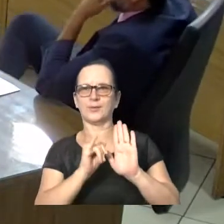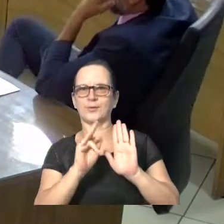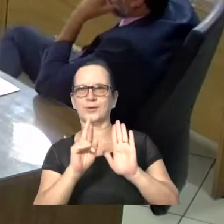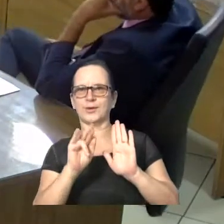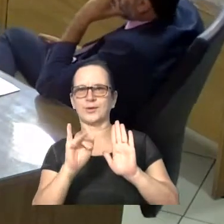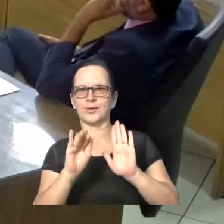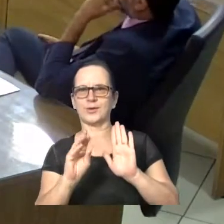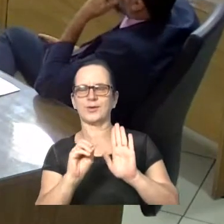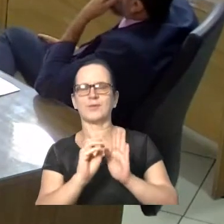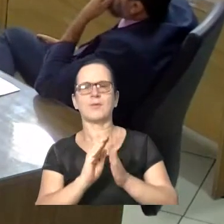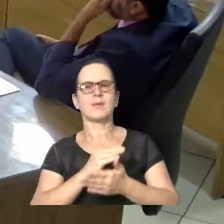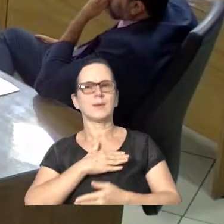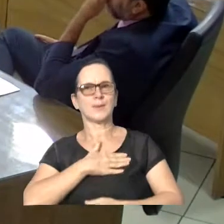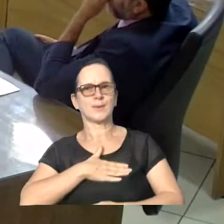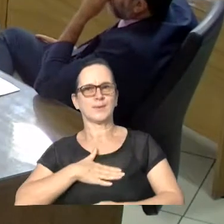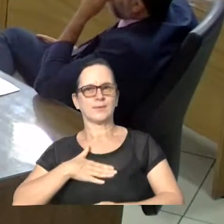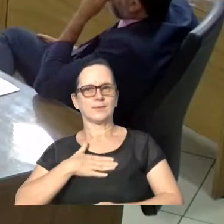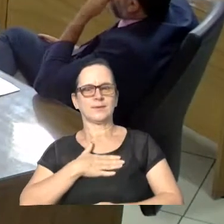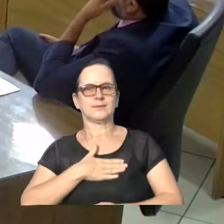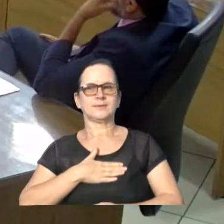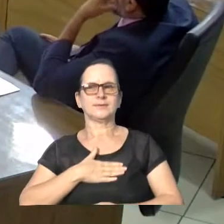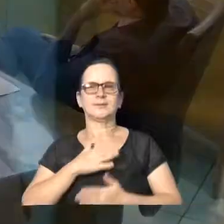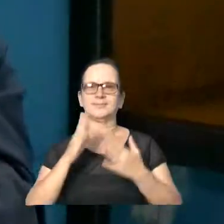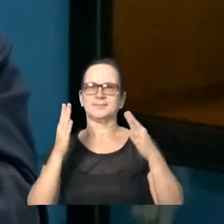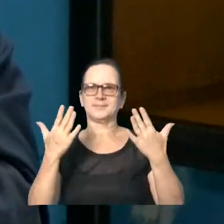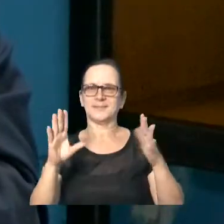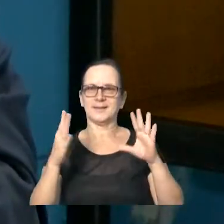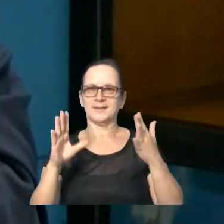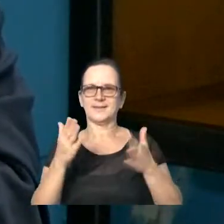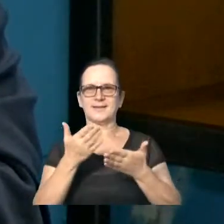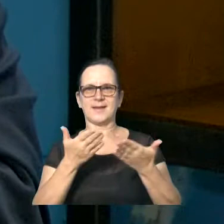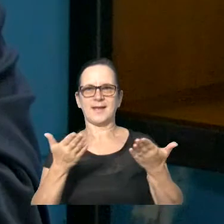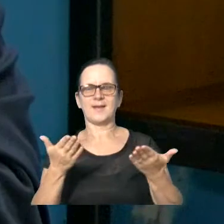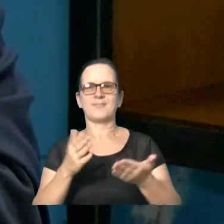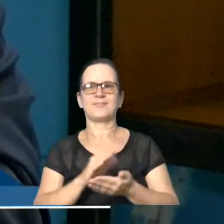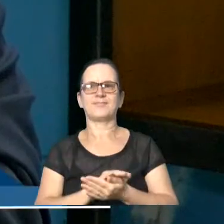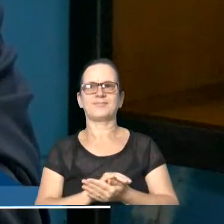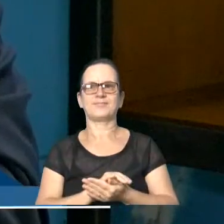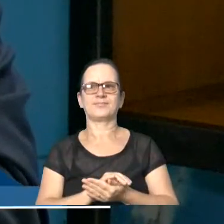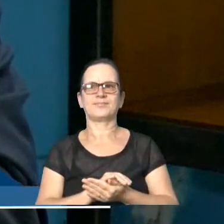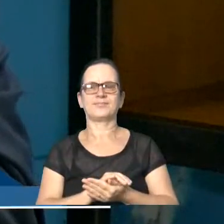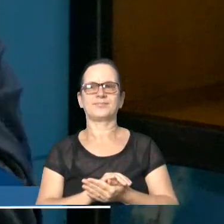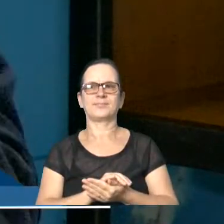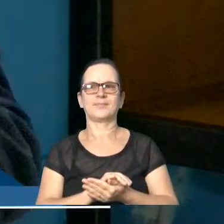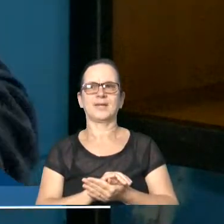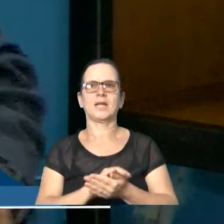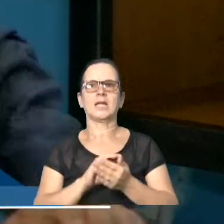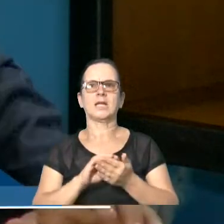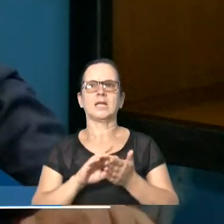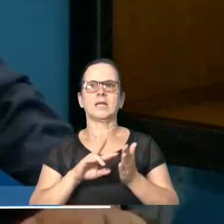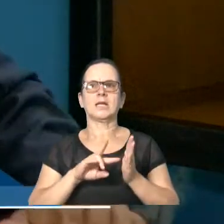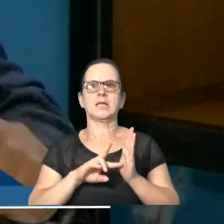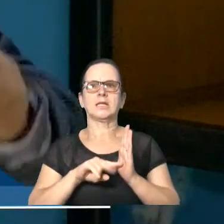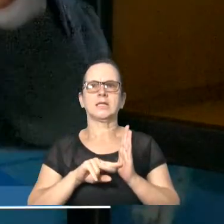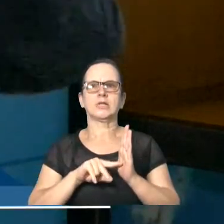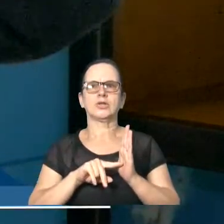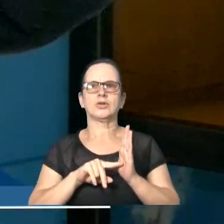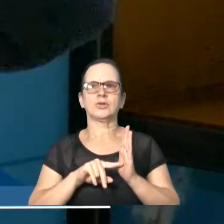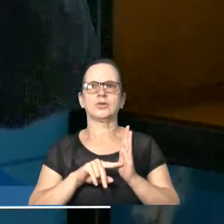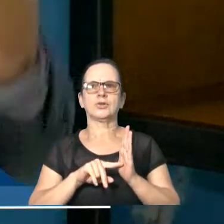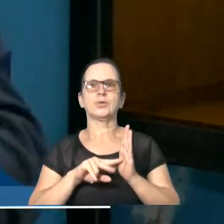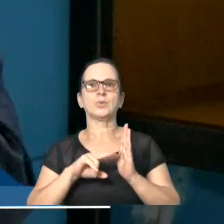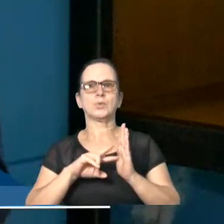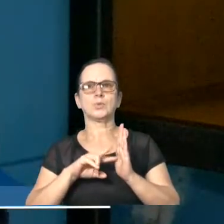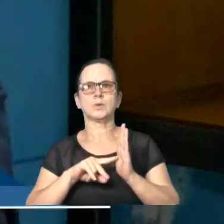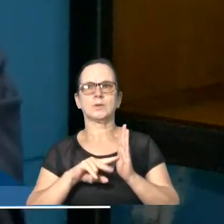Tinho, mas gostaria aqui, na verdade, de parabenizar, vereador Alessandro, o SINDPMC, vereador Sérgio,